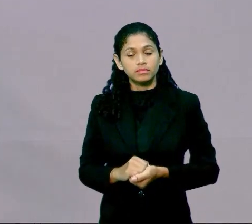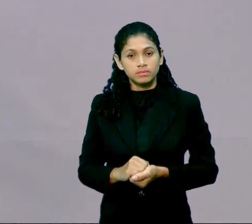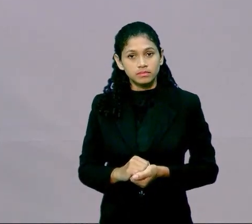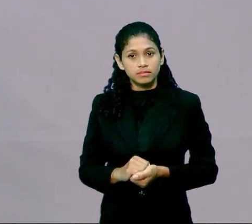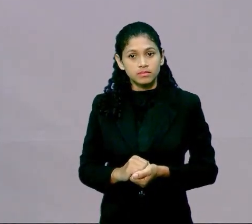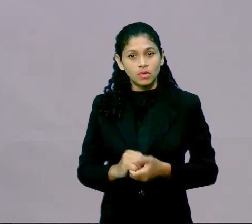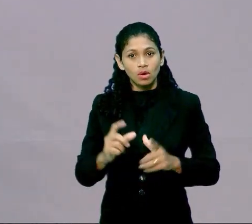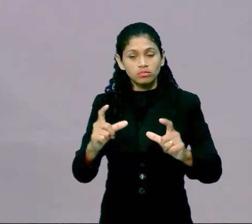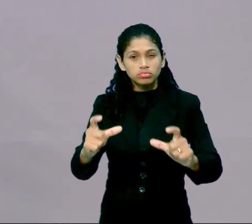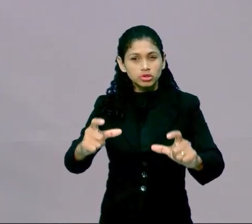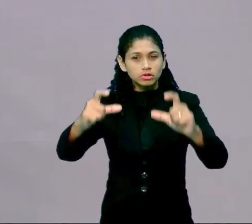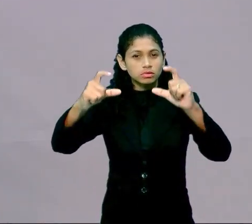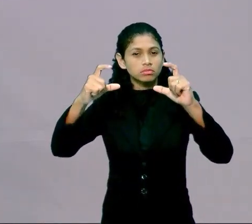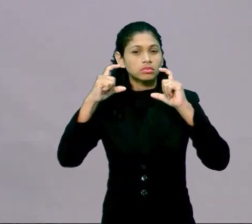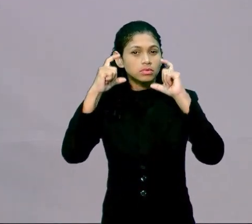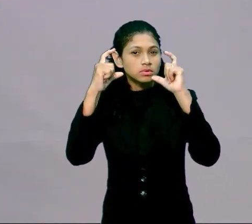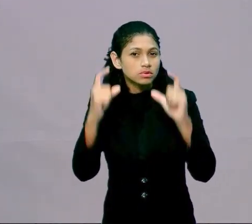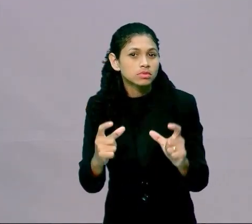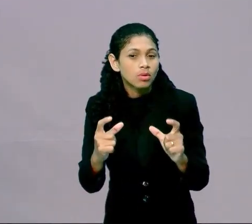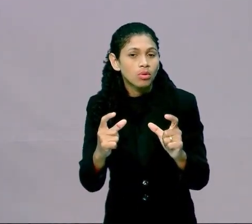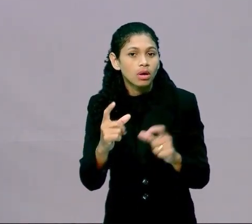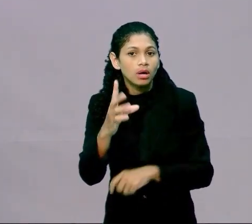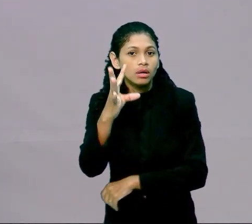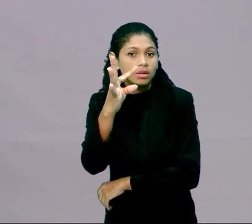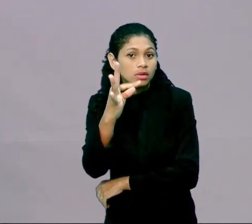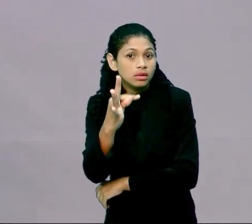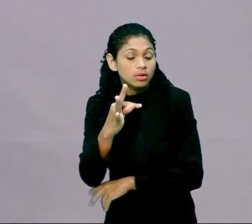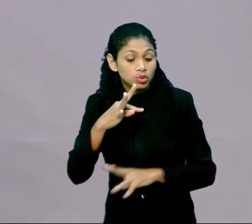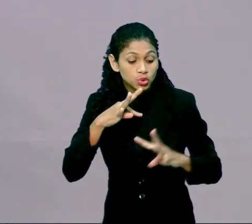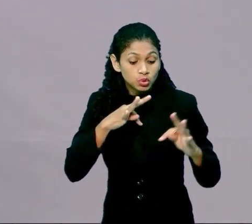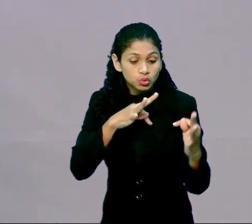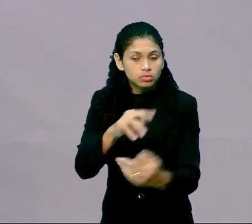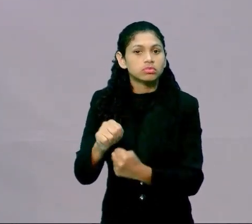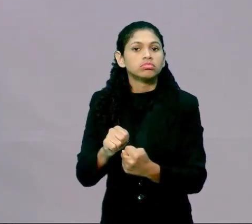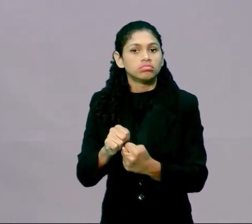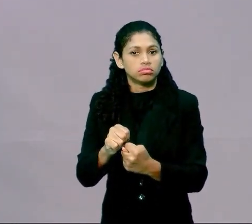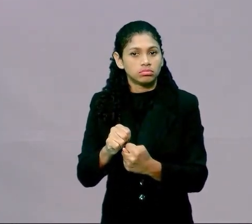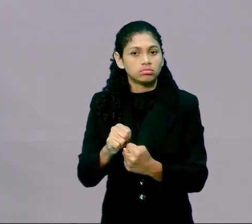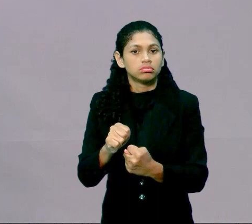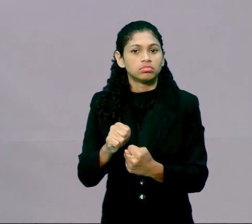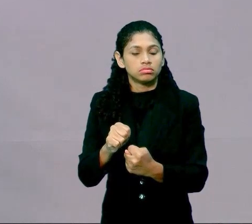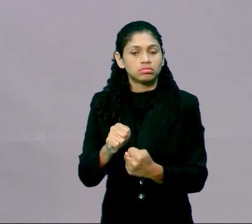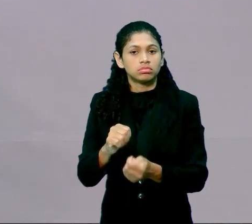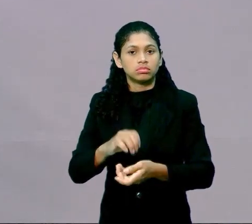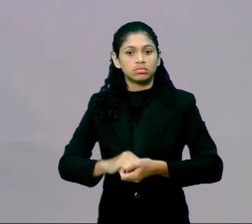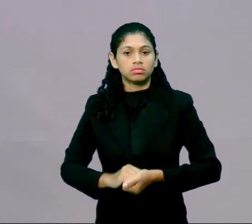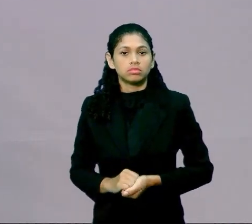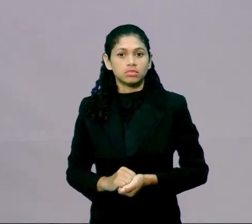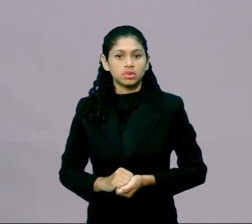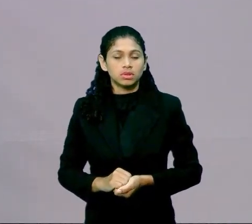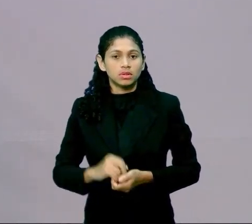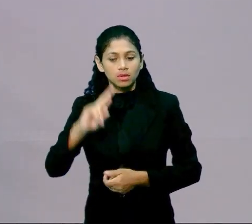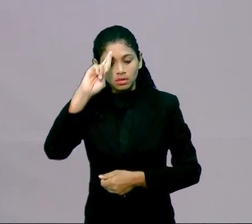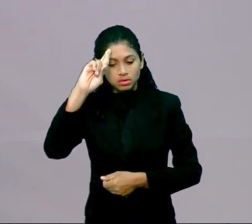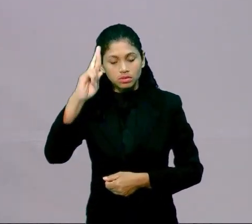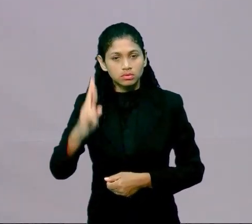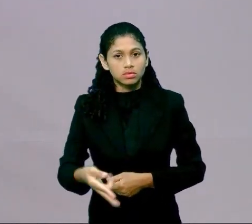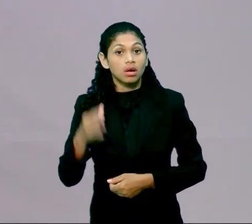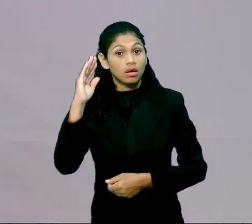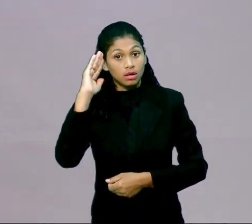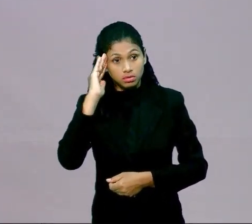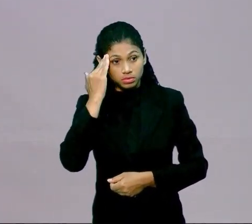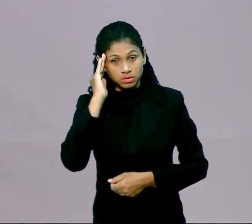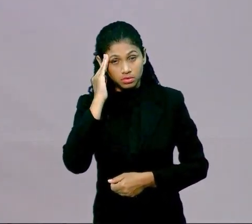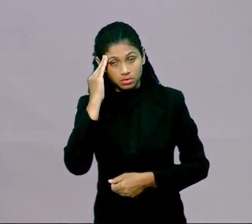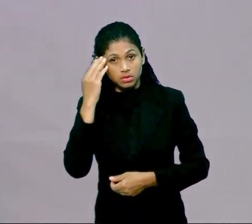todos, a toda e qualquer pessoa. Então, essa é a lógica e é esse o entendimento que